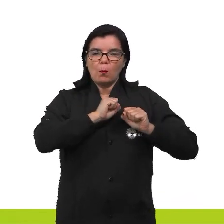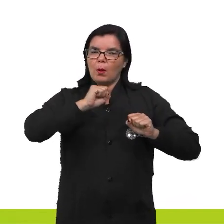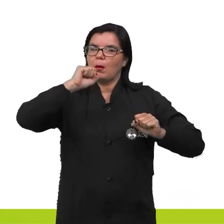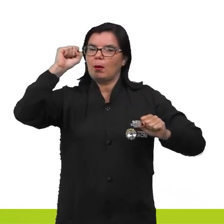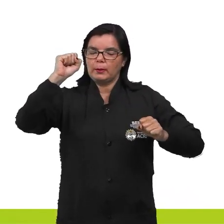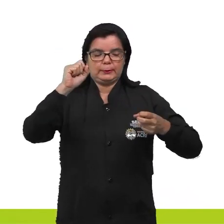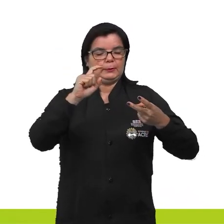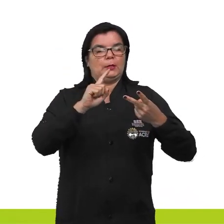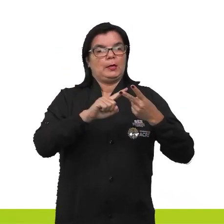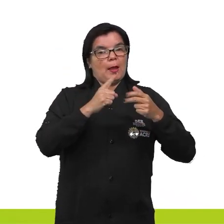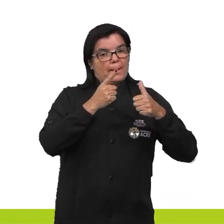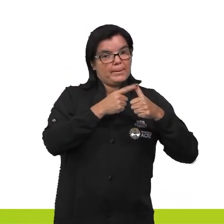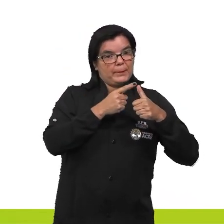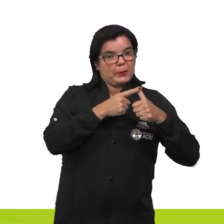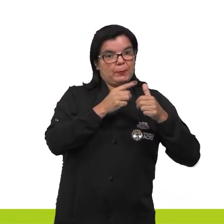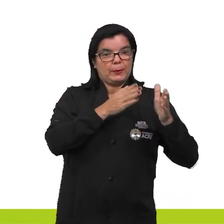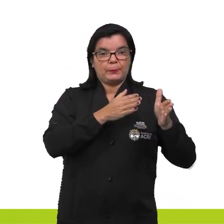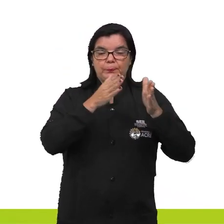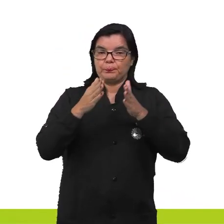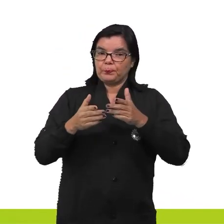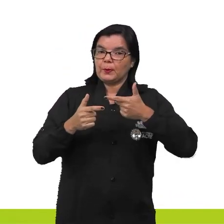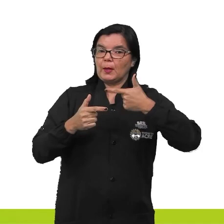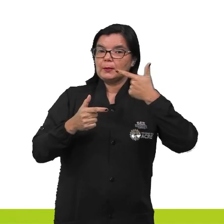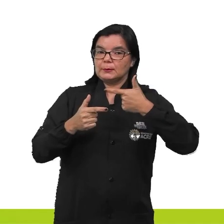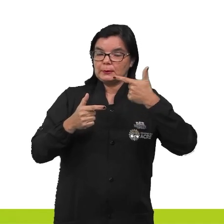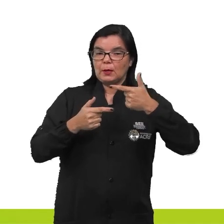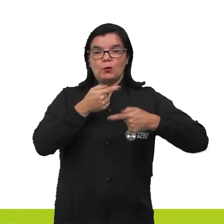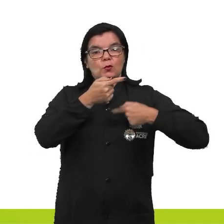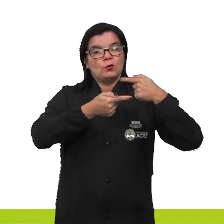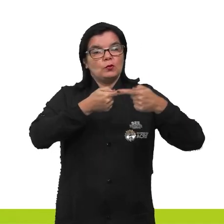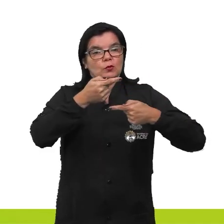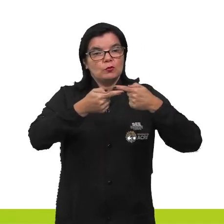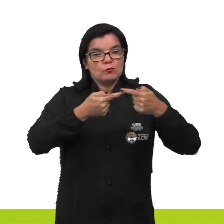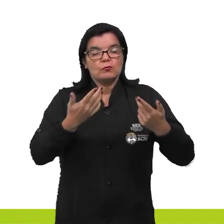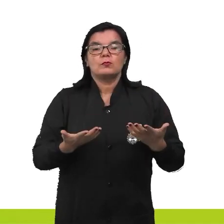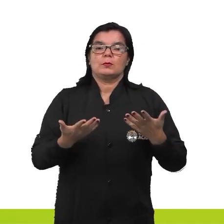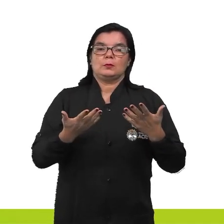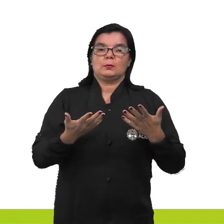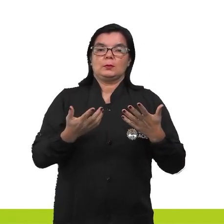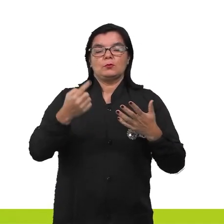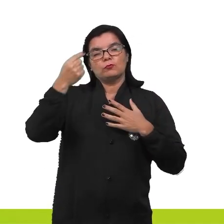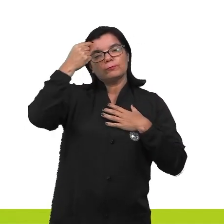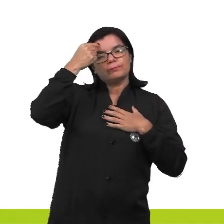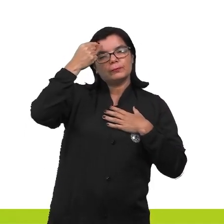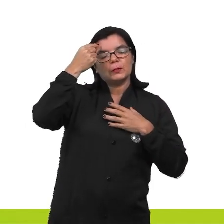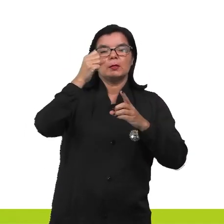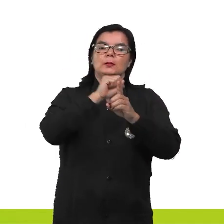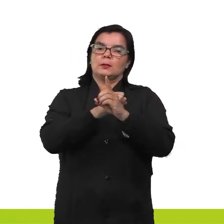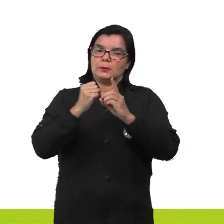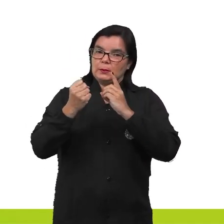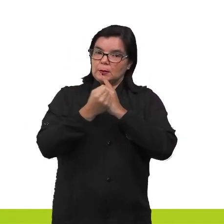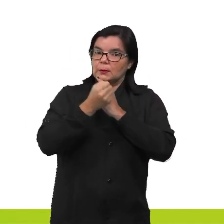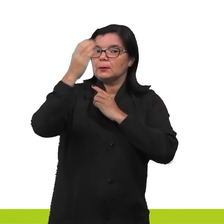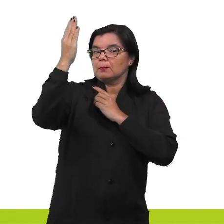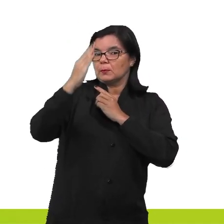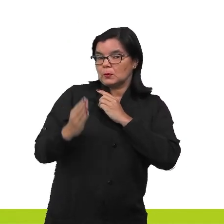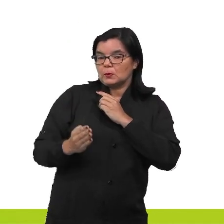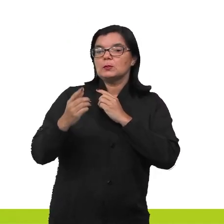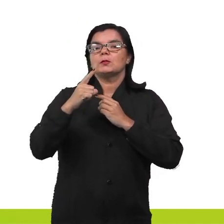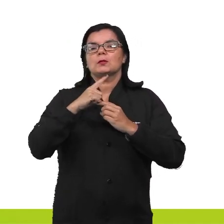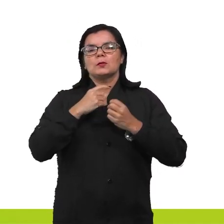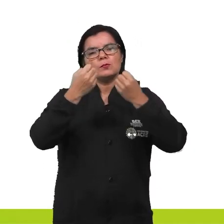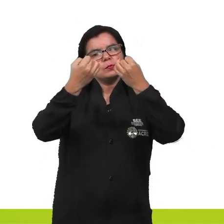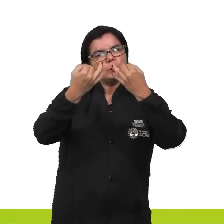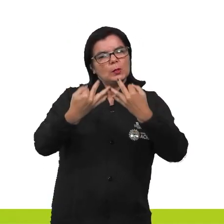radical, que é a primeira fase. Nós temos uma geração de reflexão da sociedade brasileira, que